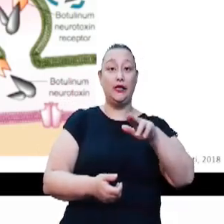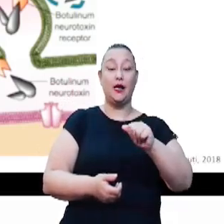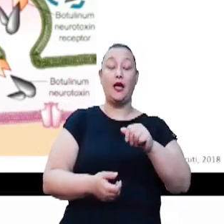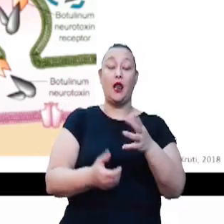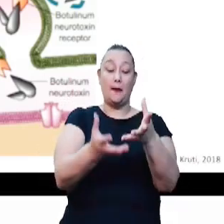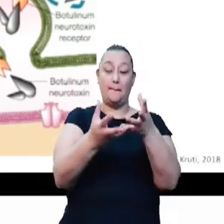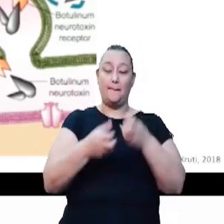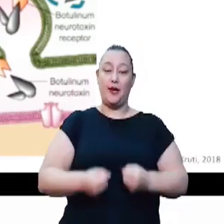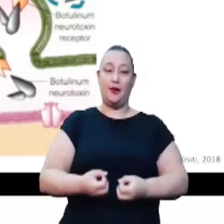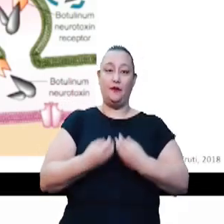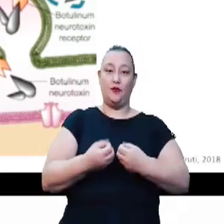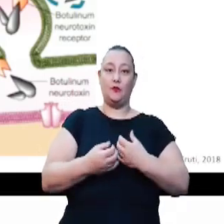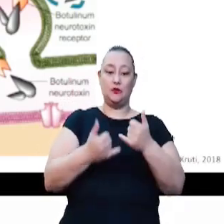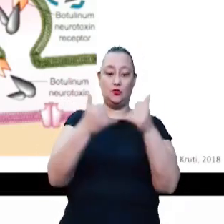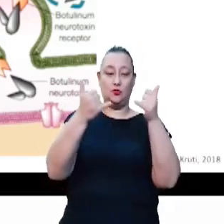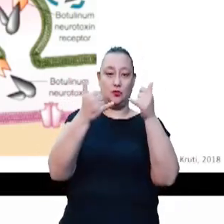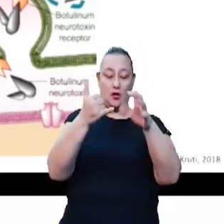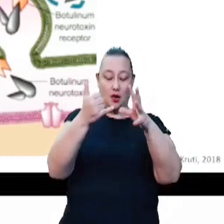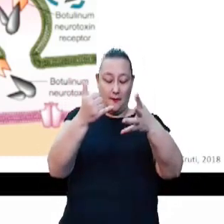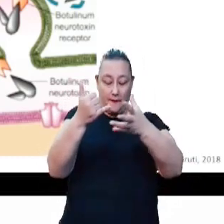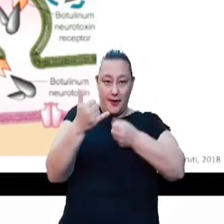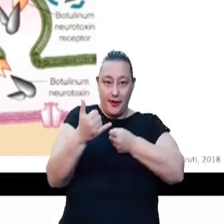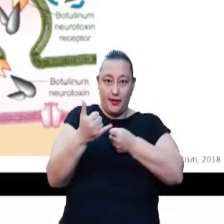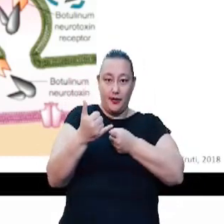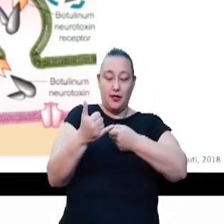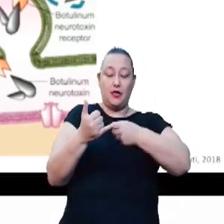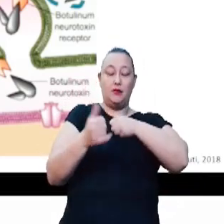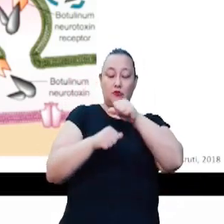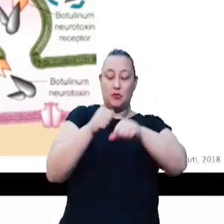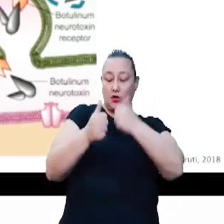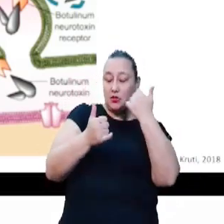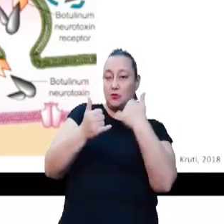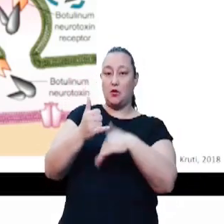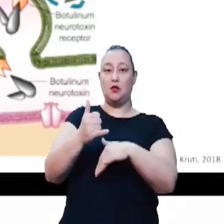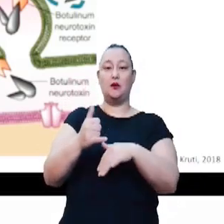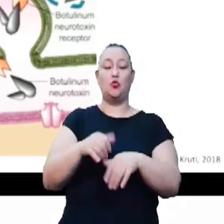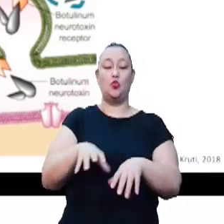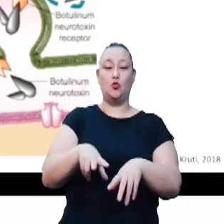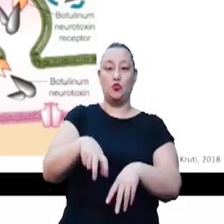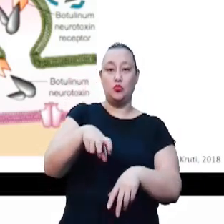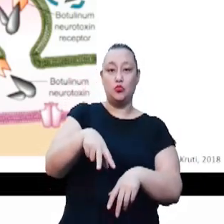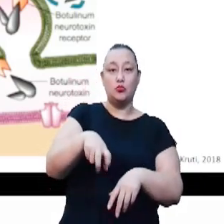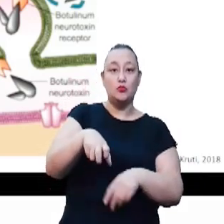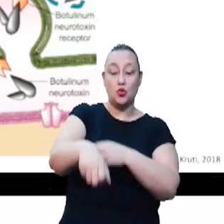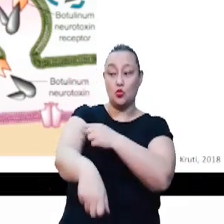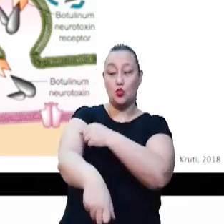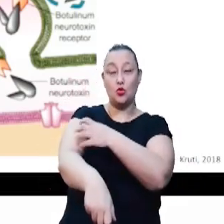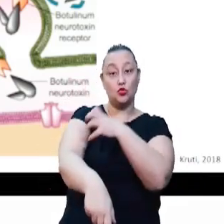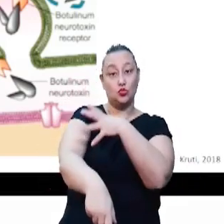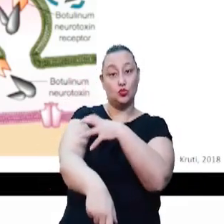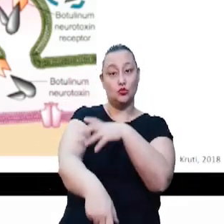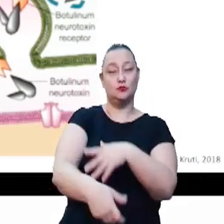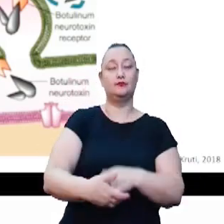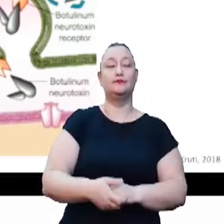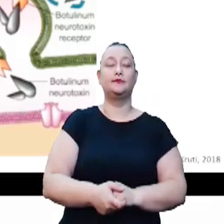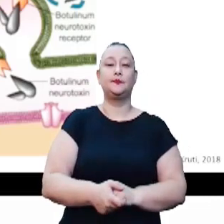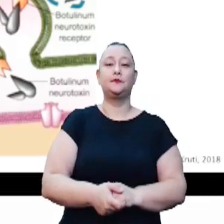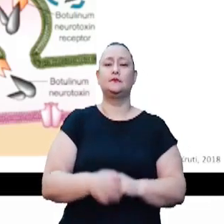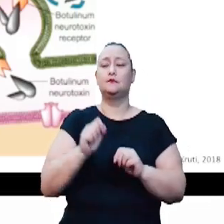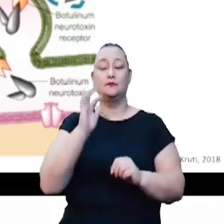informação que veio do neurônio e manda para o músculo, e aqui nessa primeira figura é uma junção neuromuscular normal. Então, o